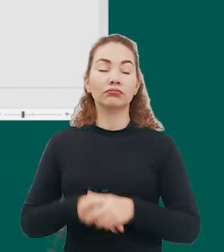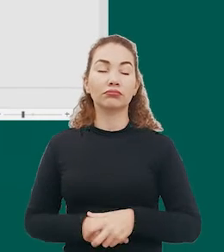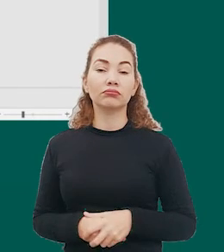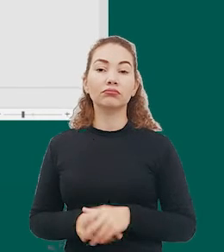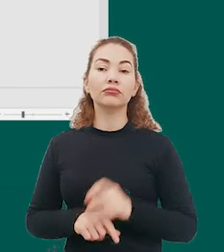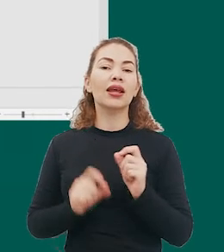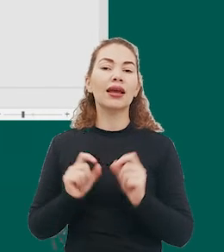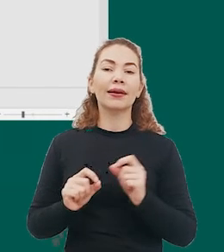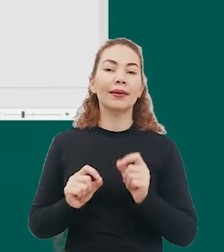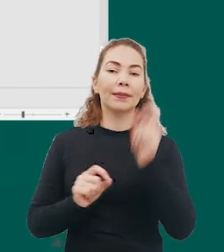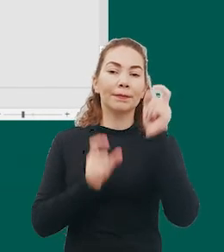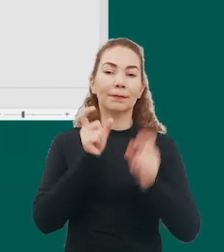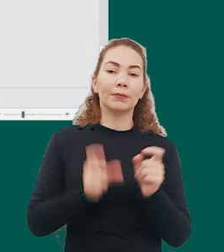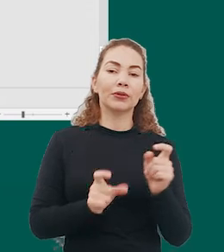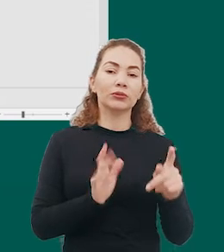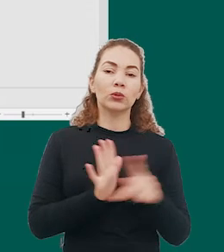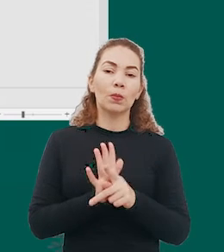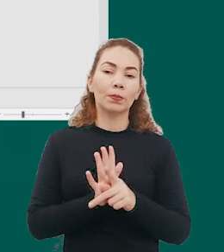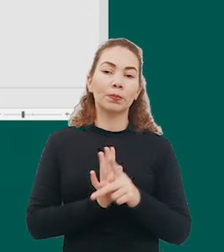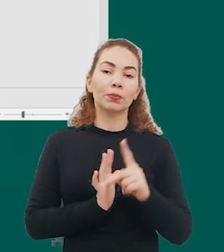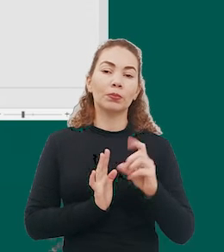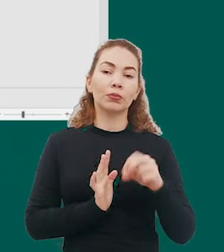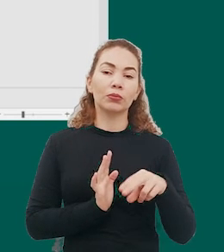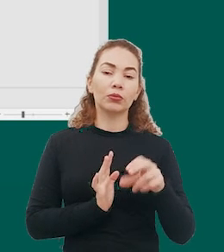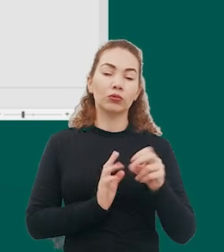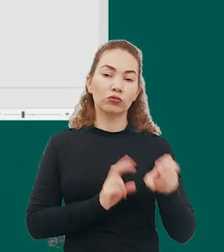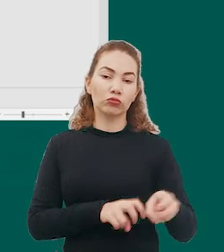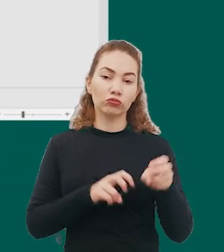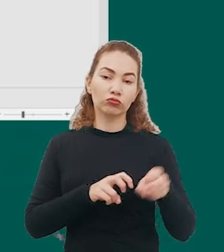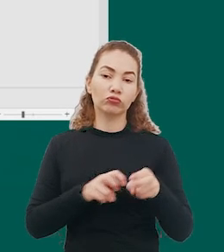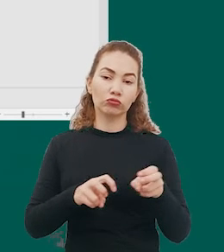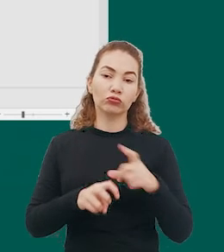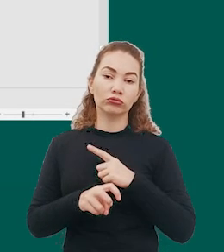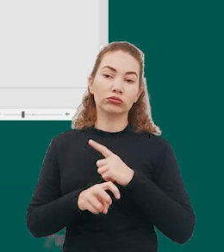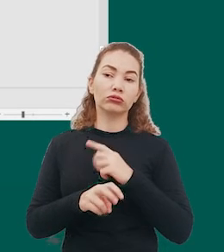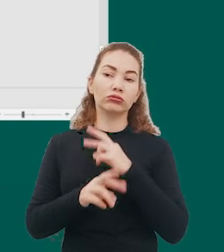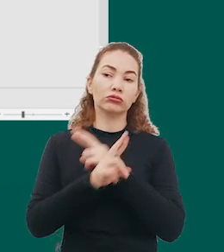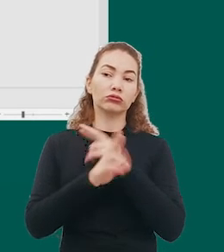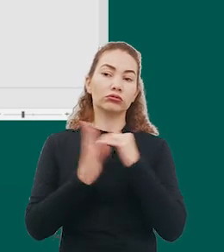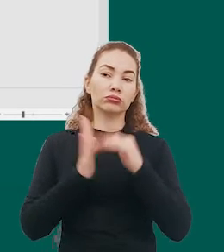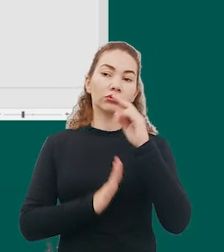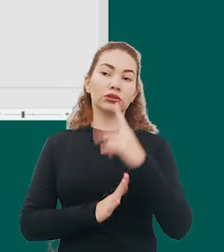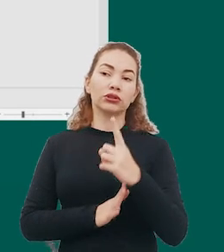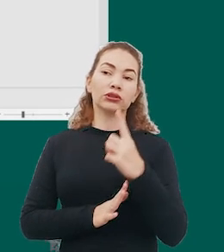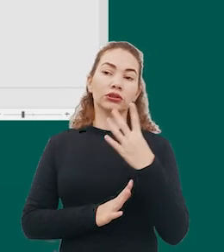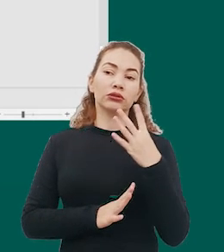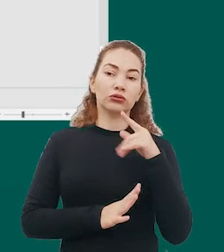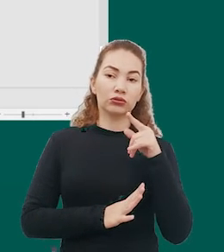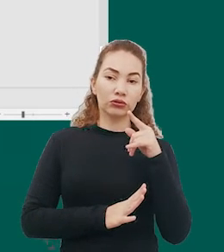E quem é proprietário rural com a receita acima de